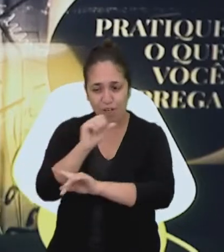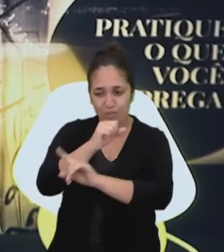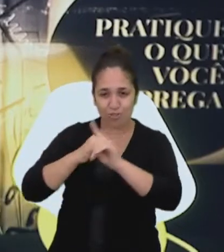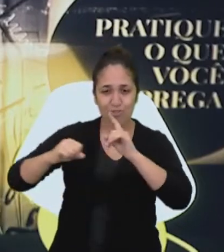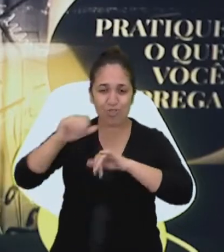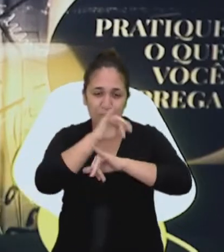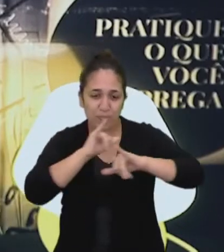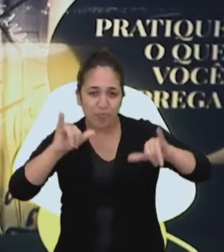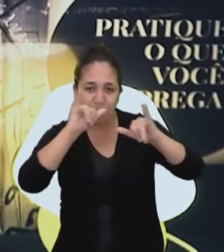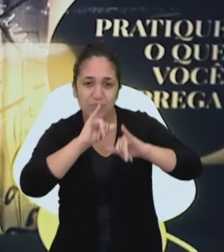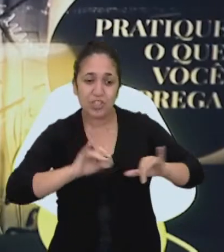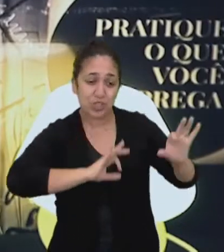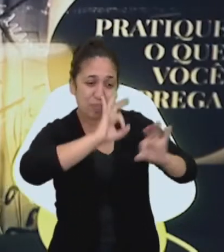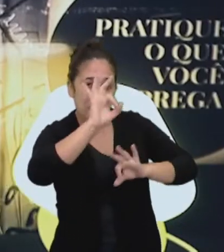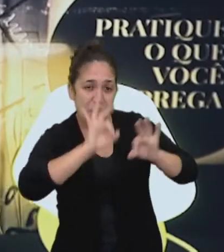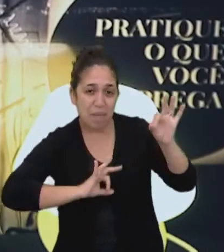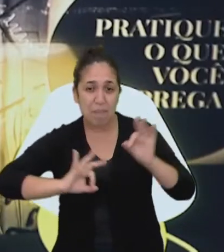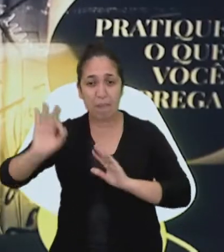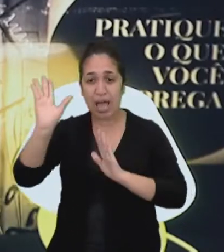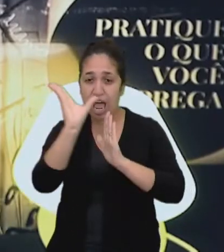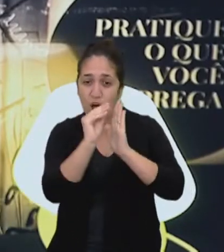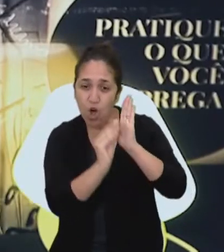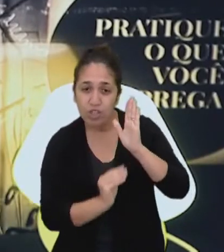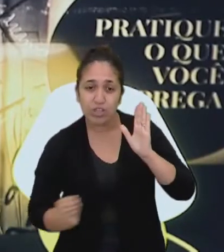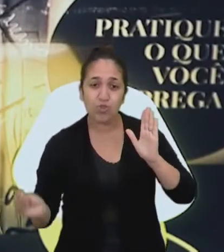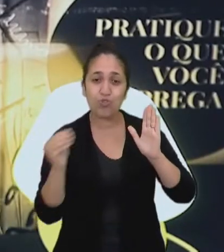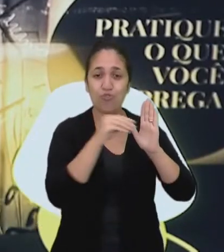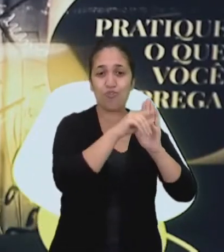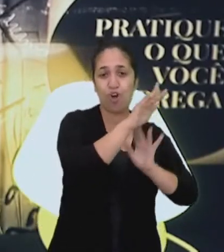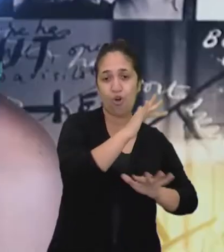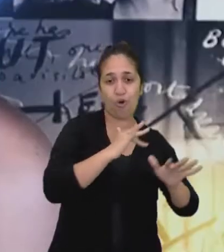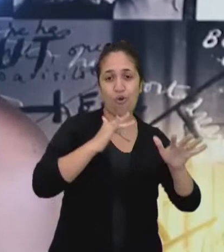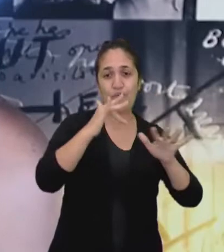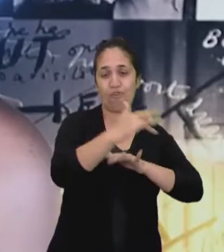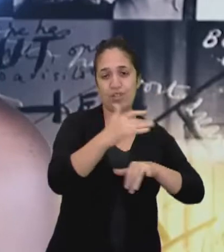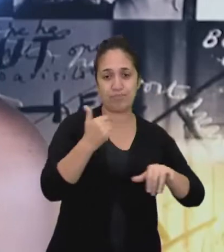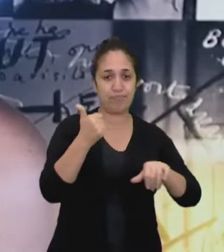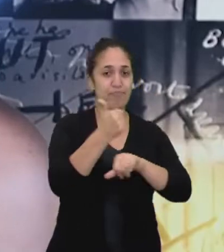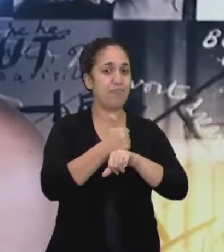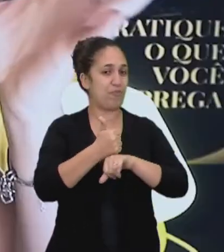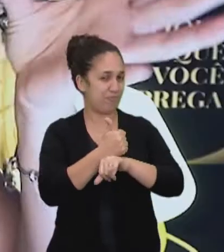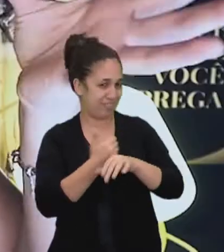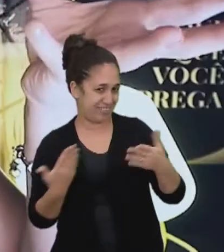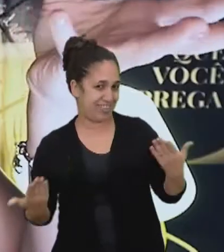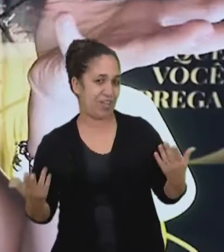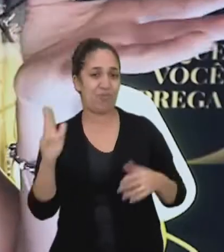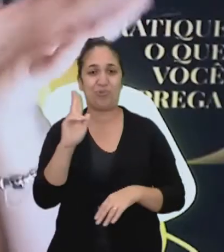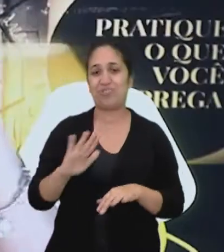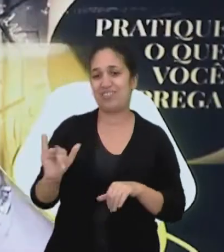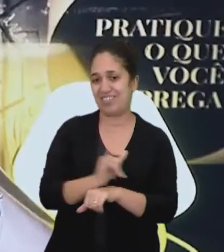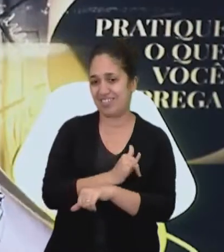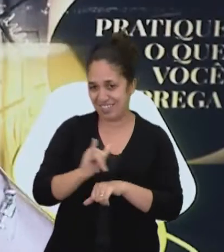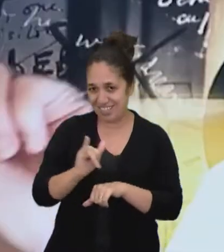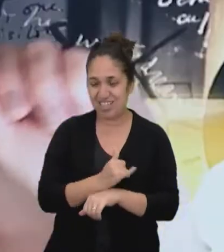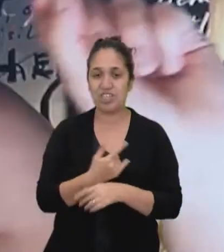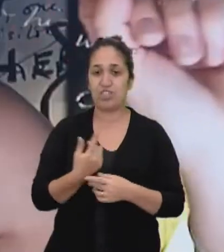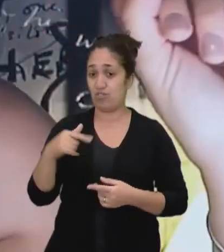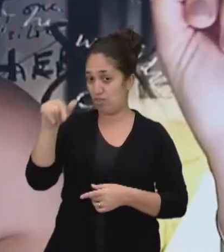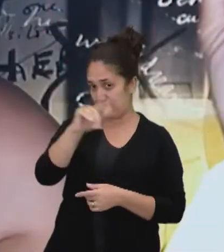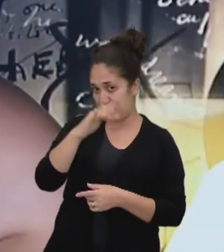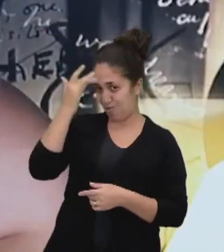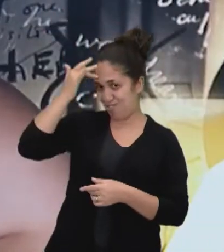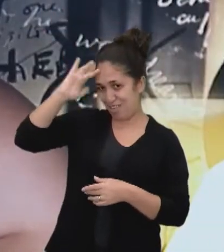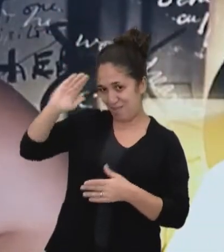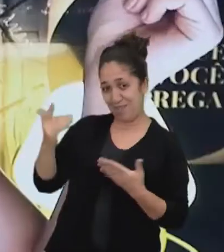e produzirem conteúdo para as redes sociais de forma profissional e de forma estratégica. Muitos de vocês podem não saber, mas eu